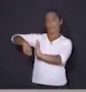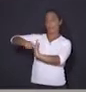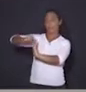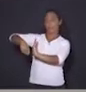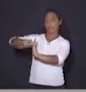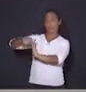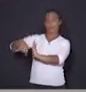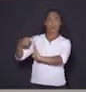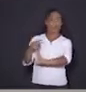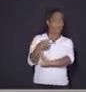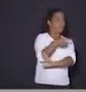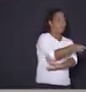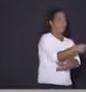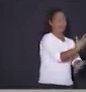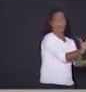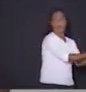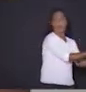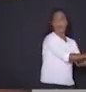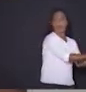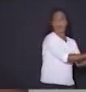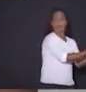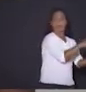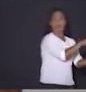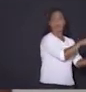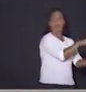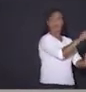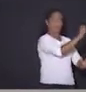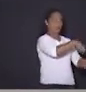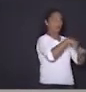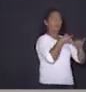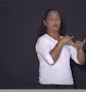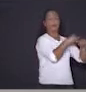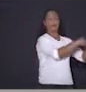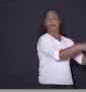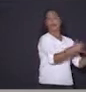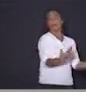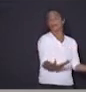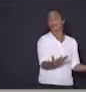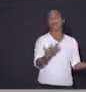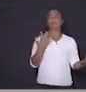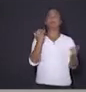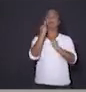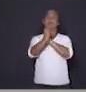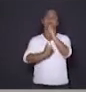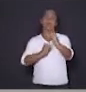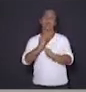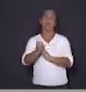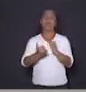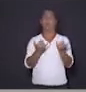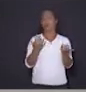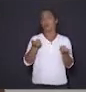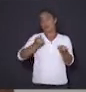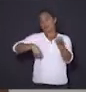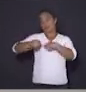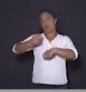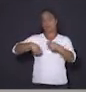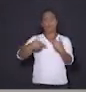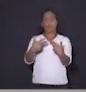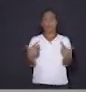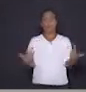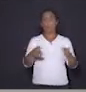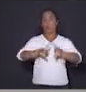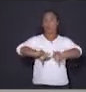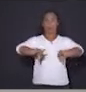é fica registrado no supermercado entre outras questões seja na internet em outros modelos de negócio em que a